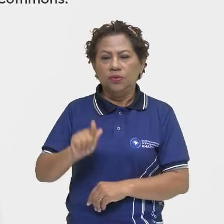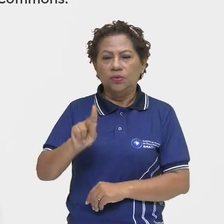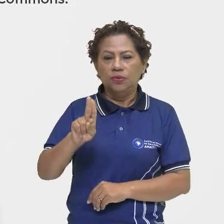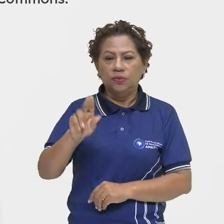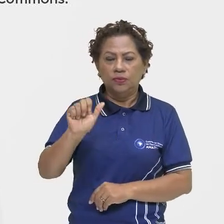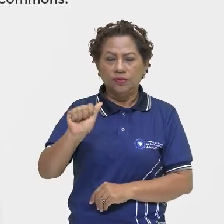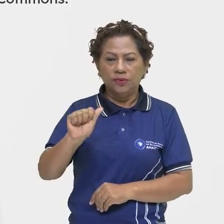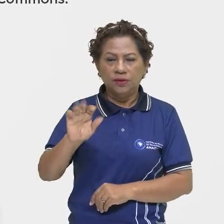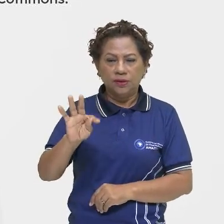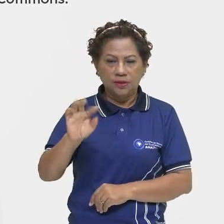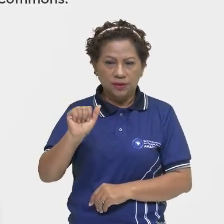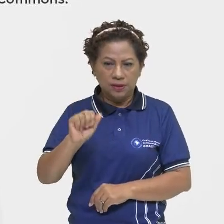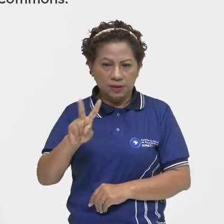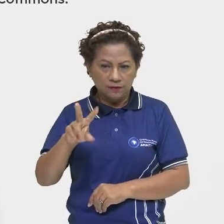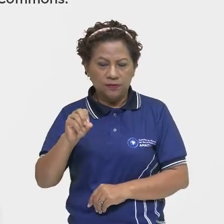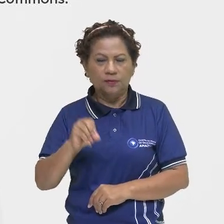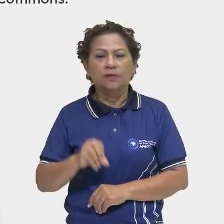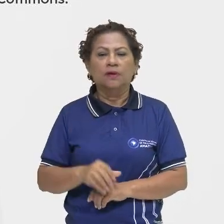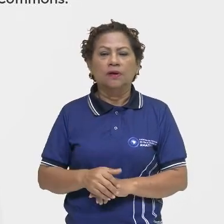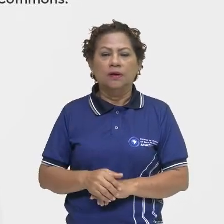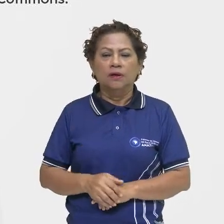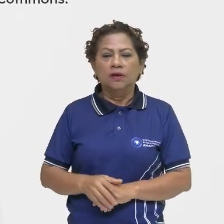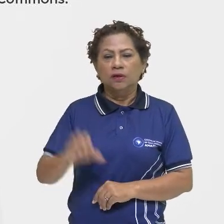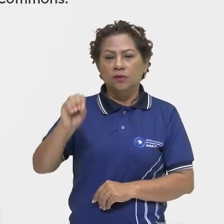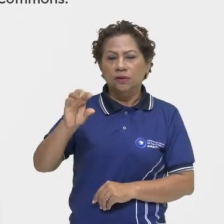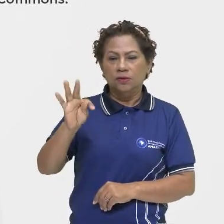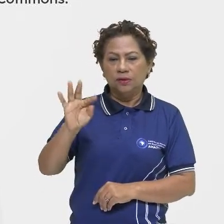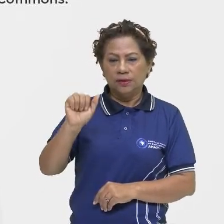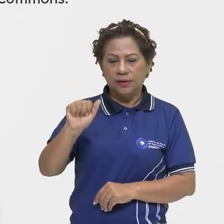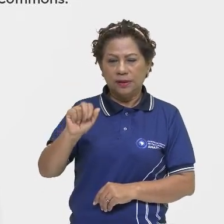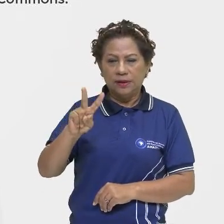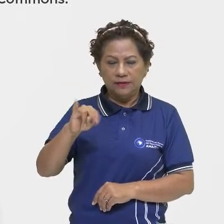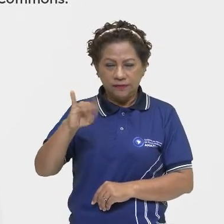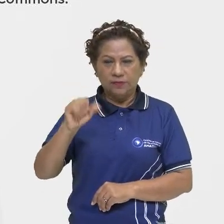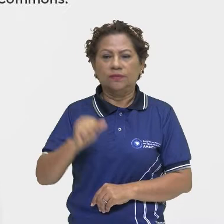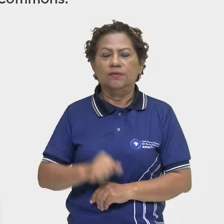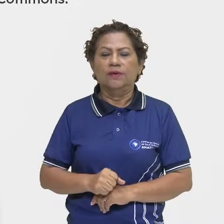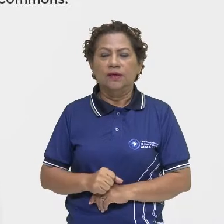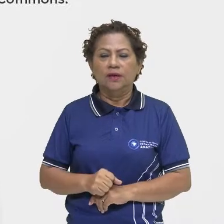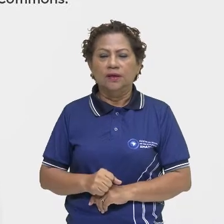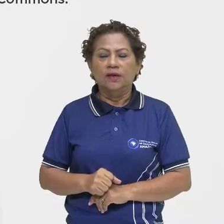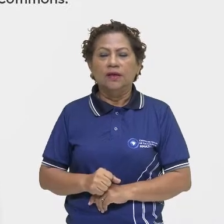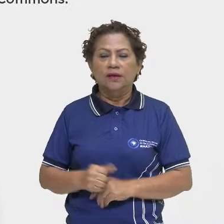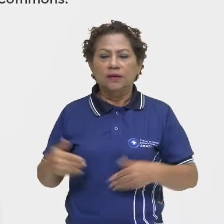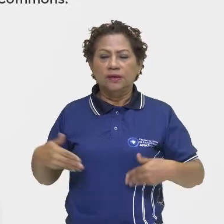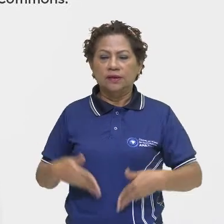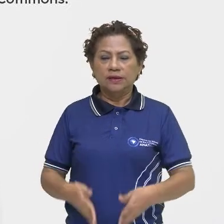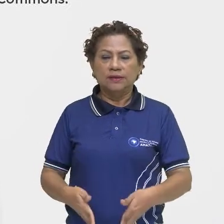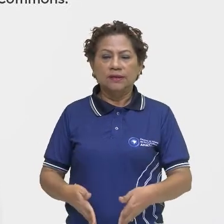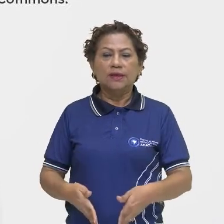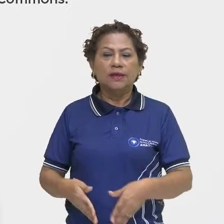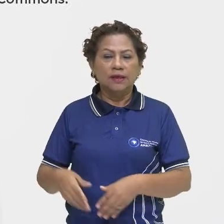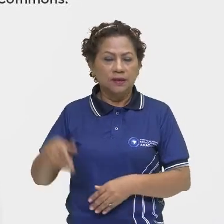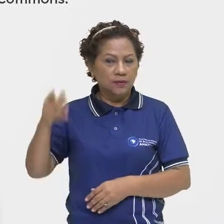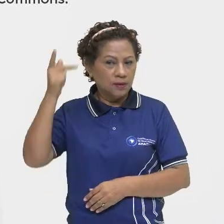Otávio Pandolfo são brasileiros de São Paulo e iniciaram no grafite em